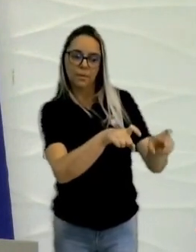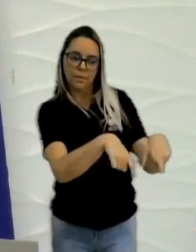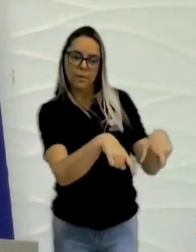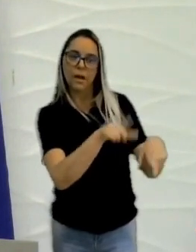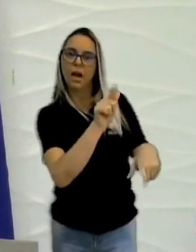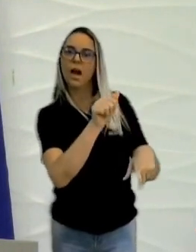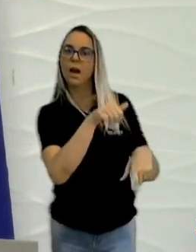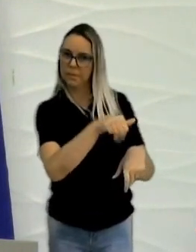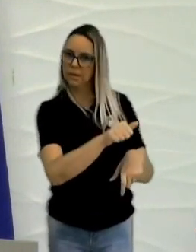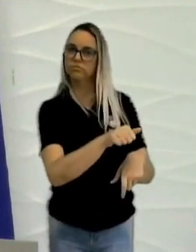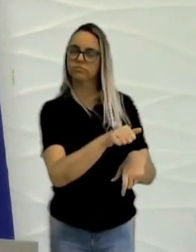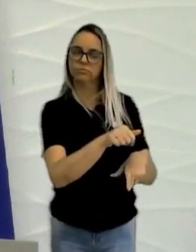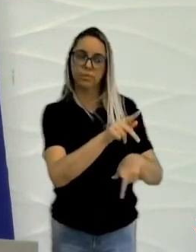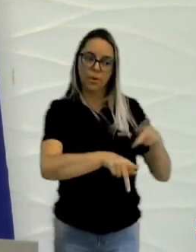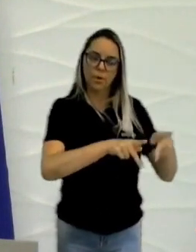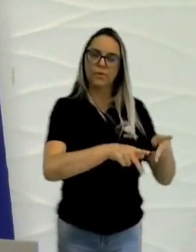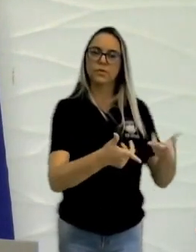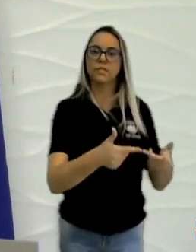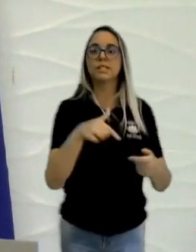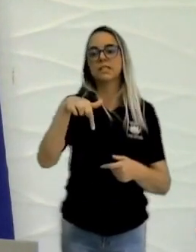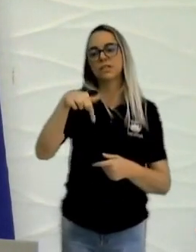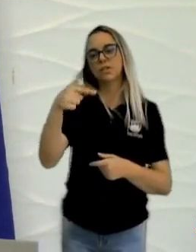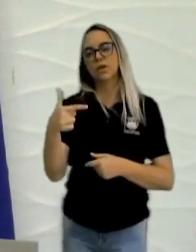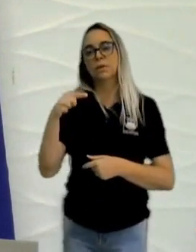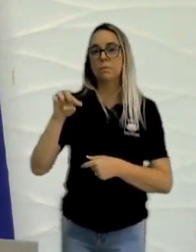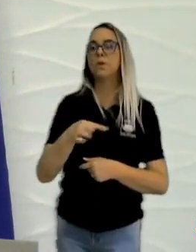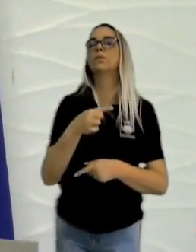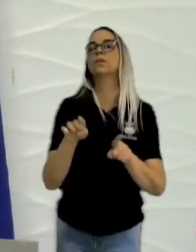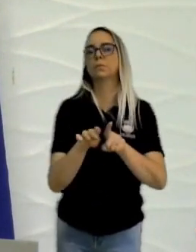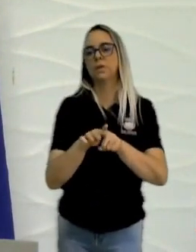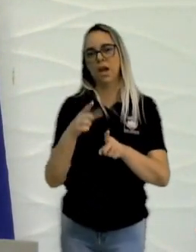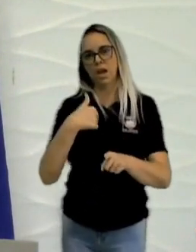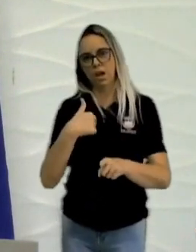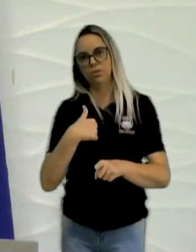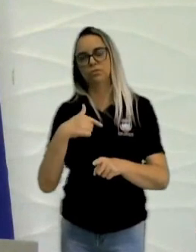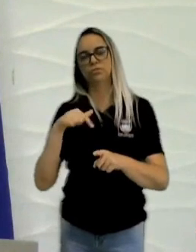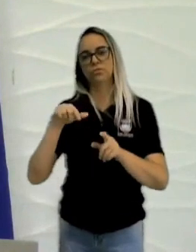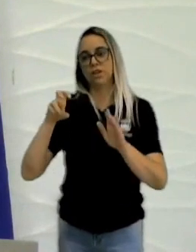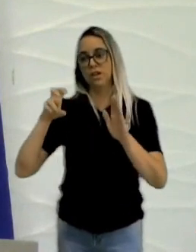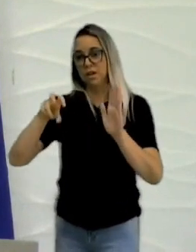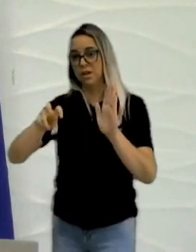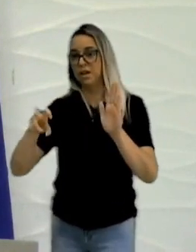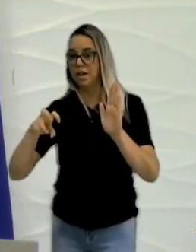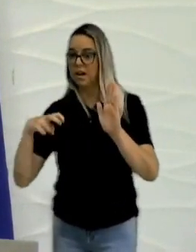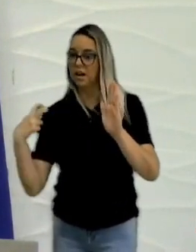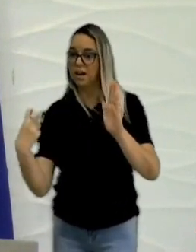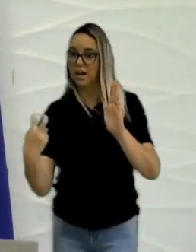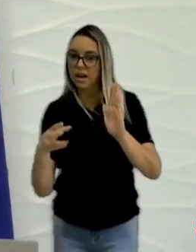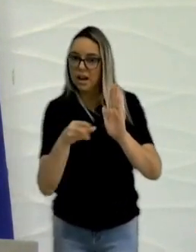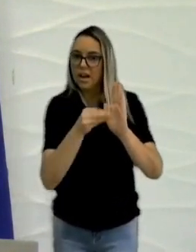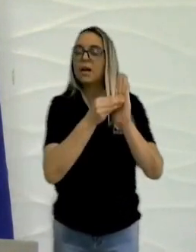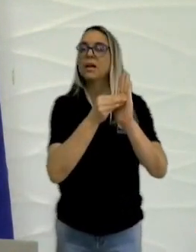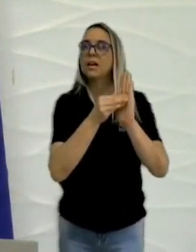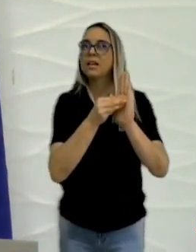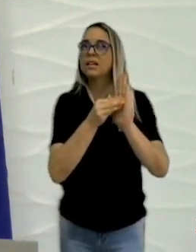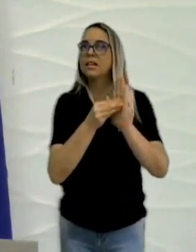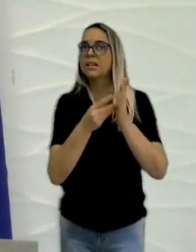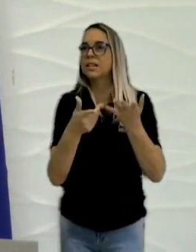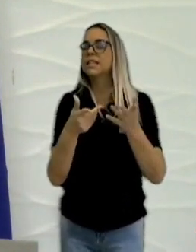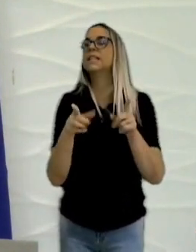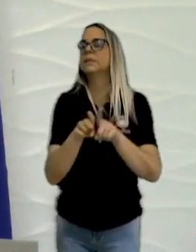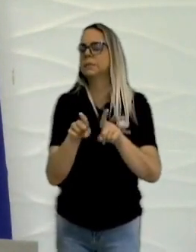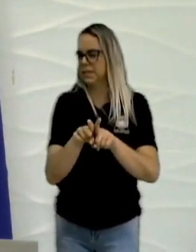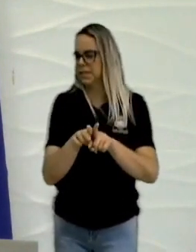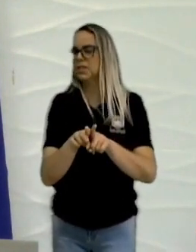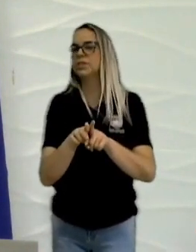comunidade, além dos 72 mil da minha emenda impositiva, que também destinei para somar-se a